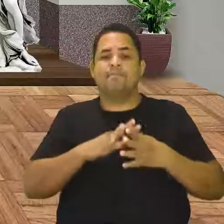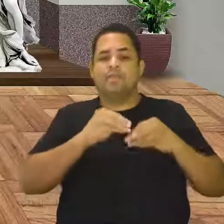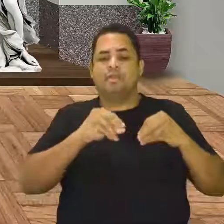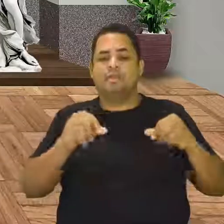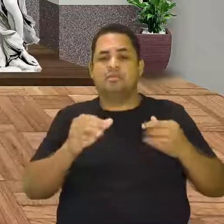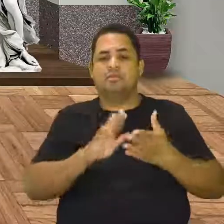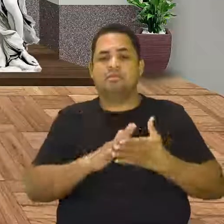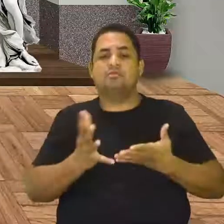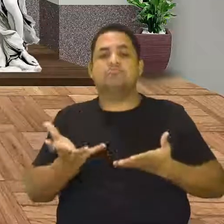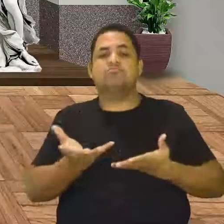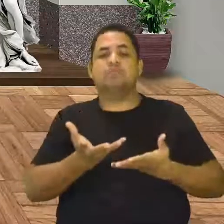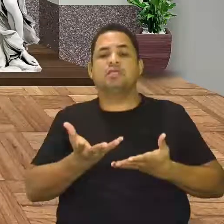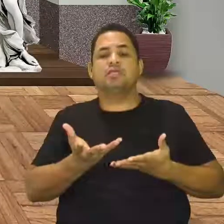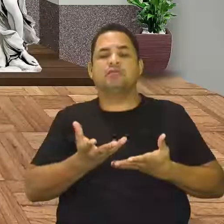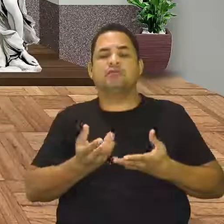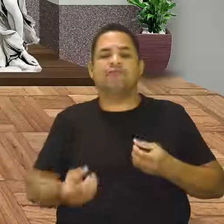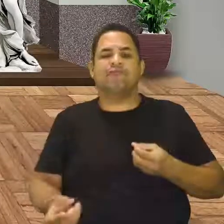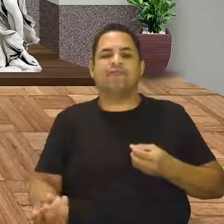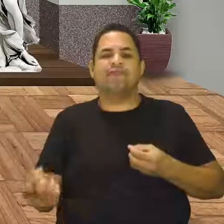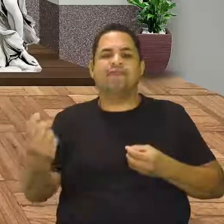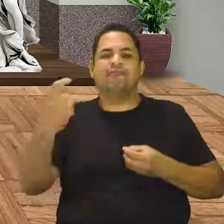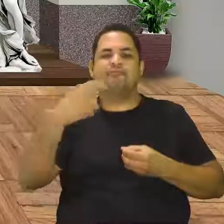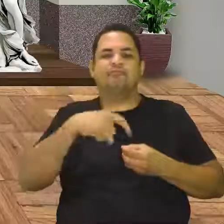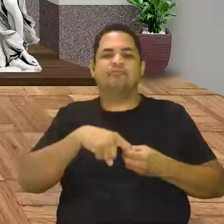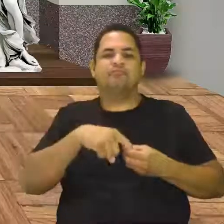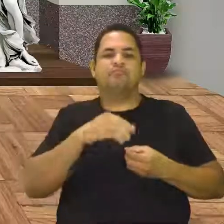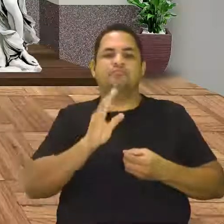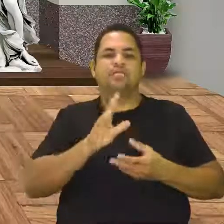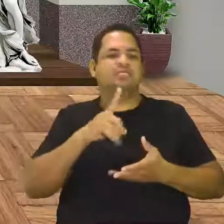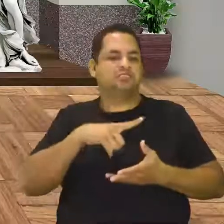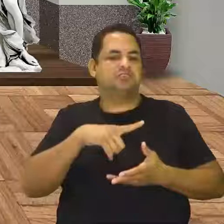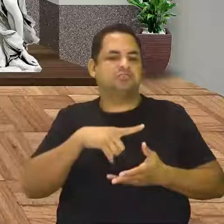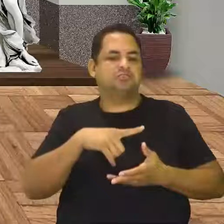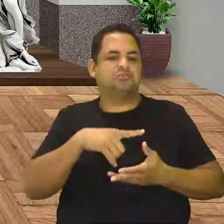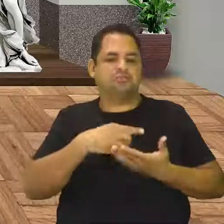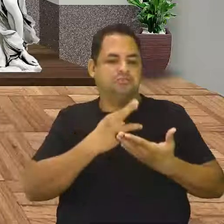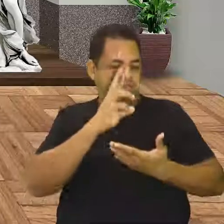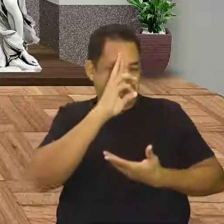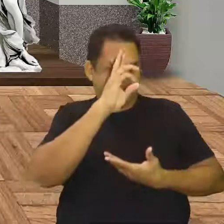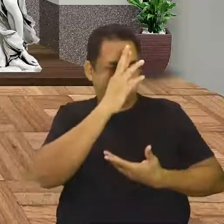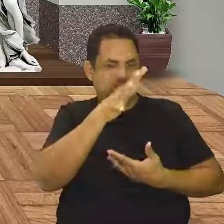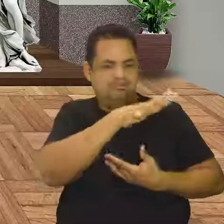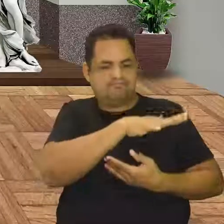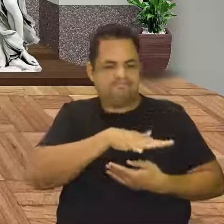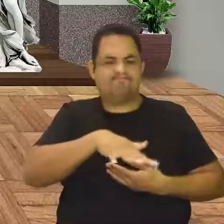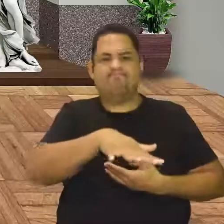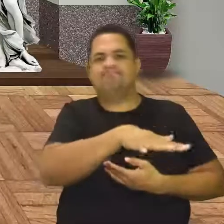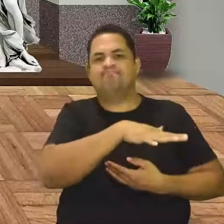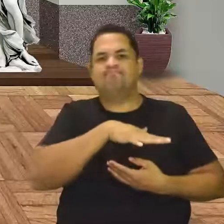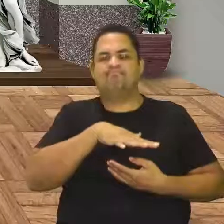onde eles queriam voltar já havia sido ocupada. Já havia sido ocupada.